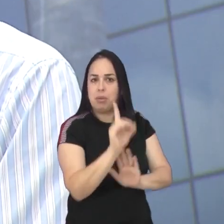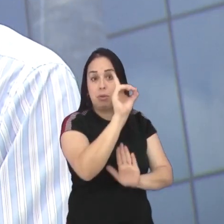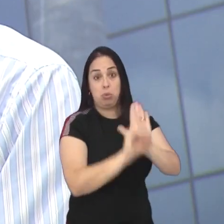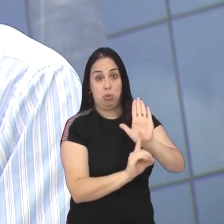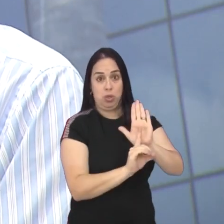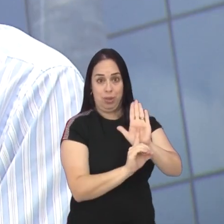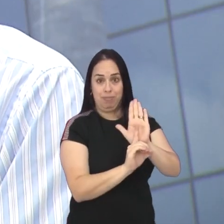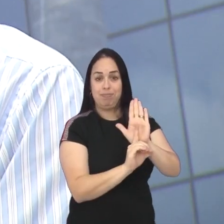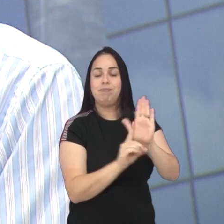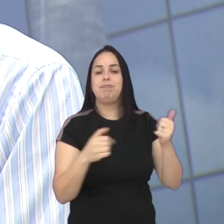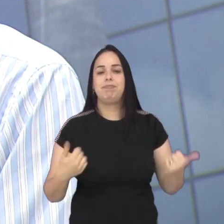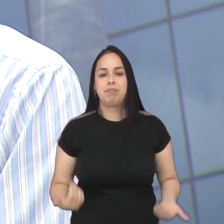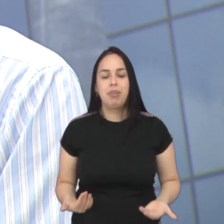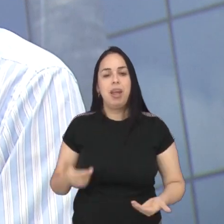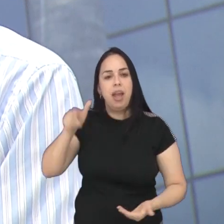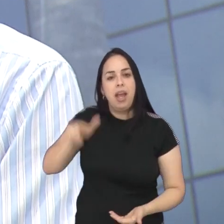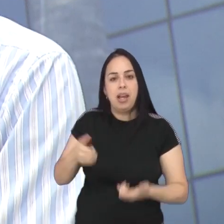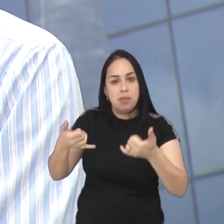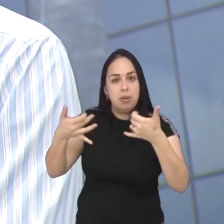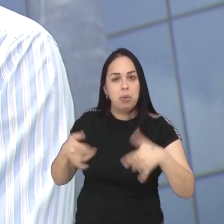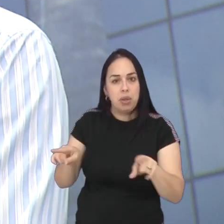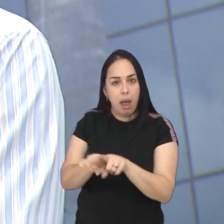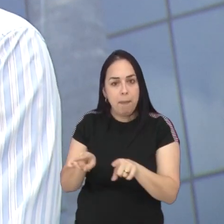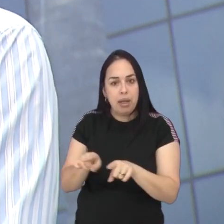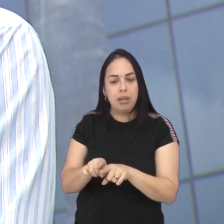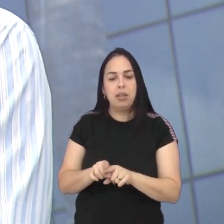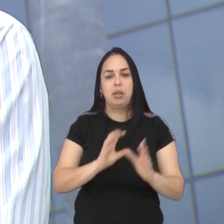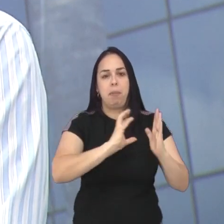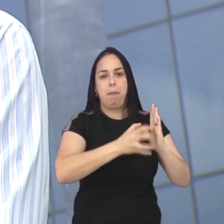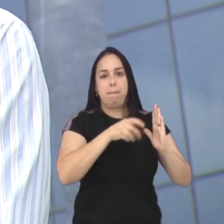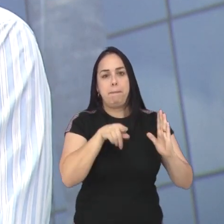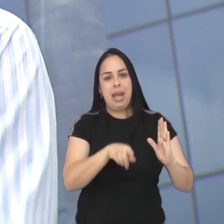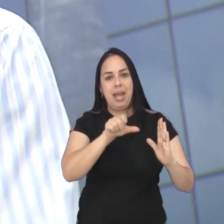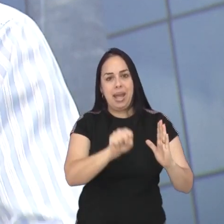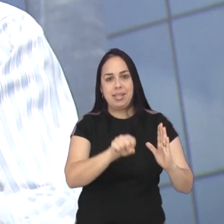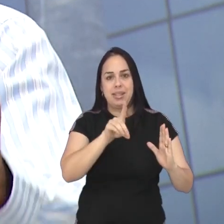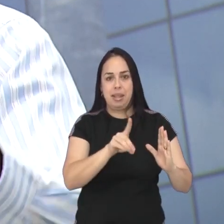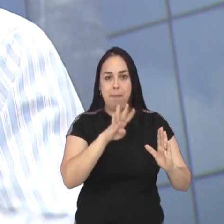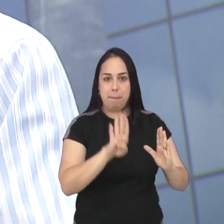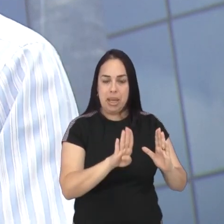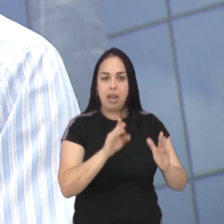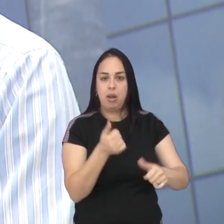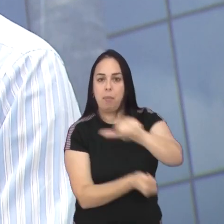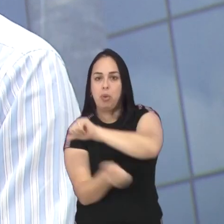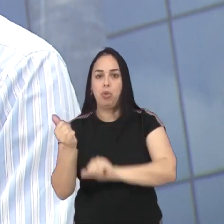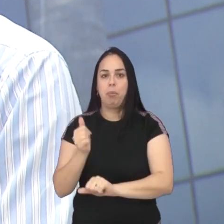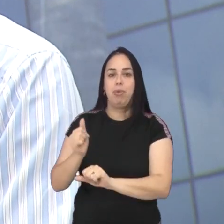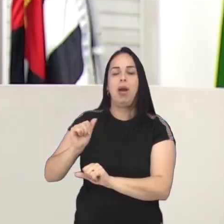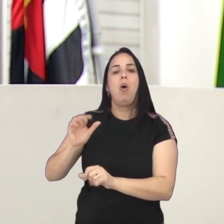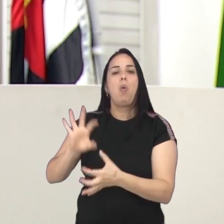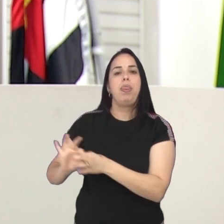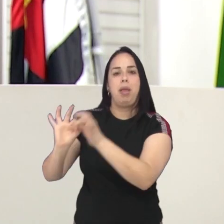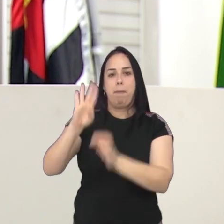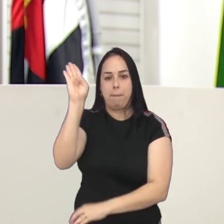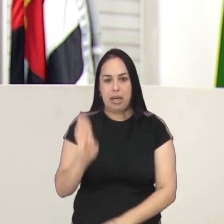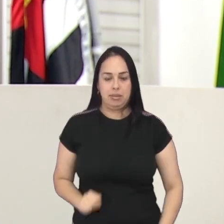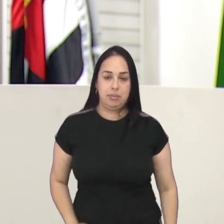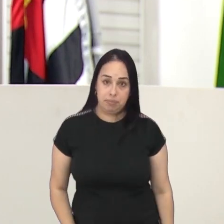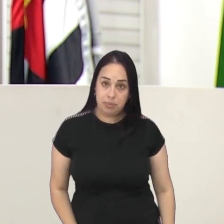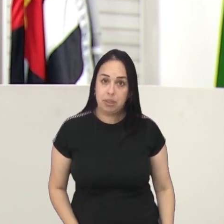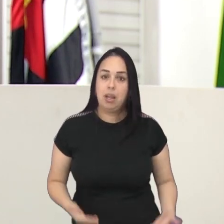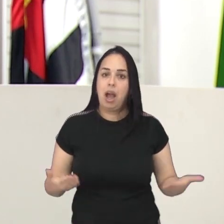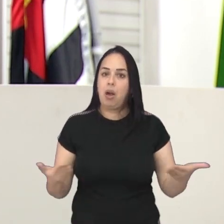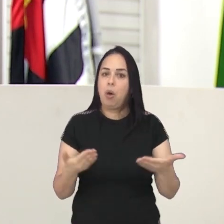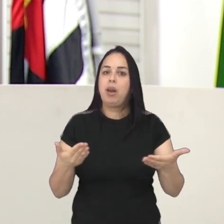dos autistas. Renato também comentou que deixou o PSDB e irá se filiar à União Brasil. Levantando